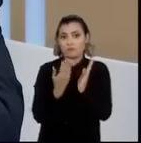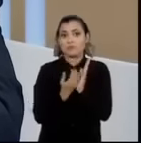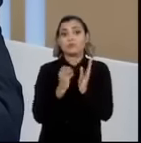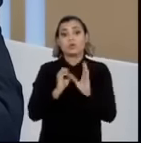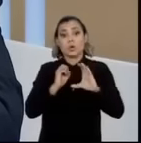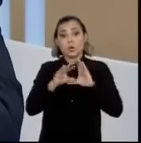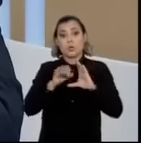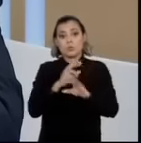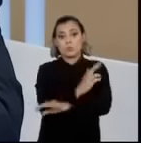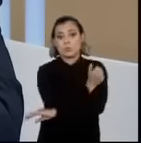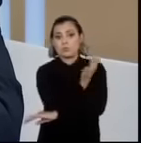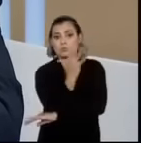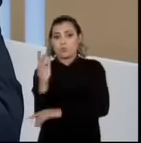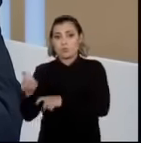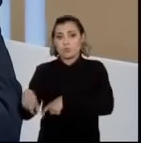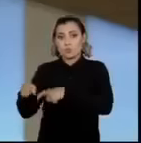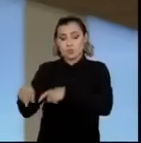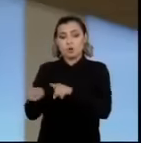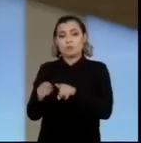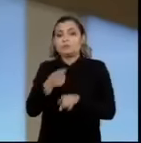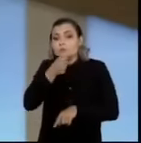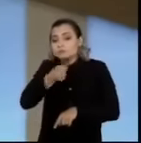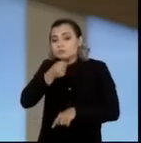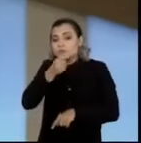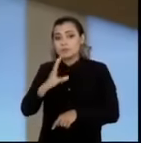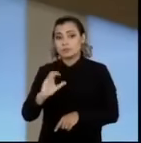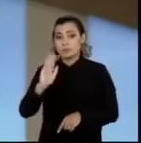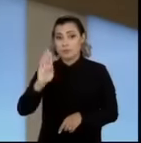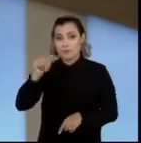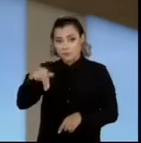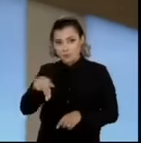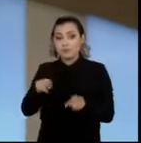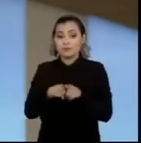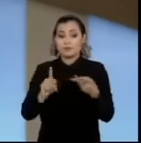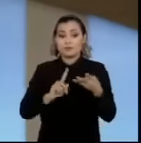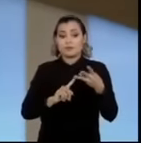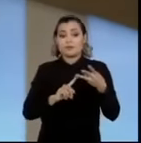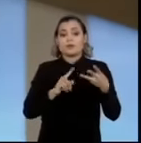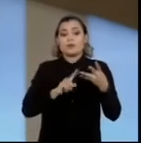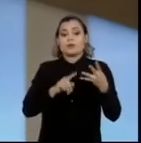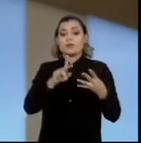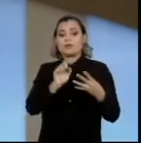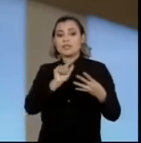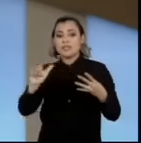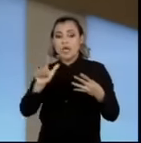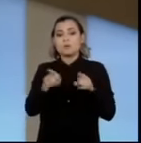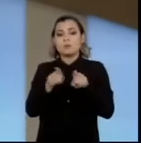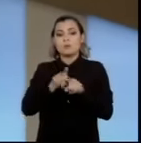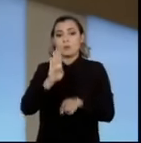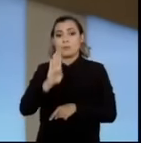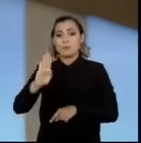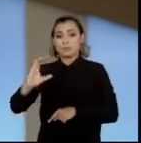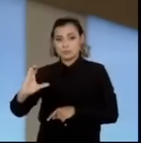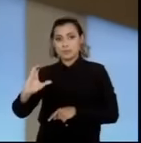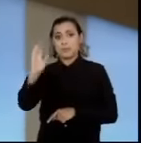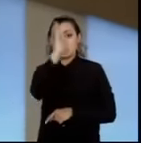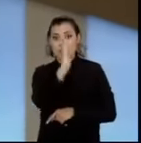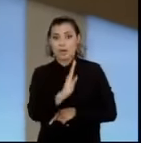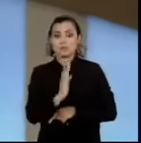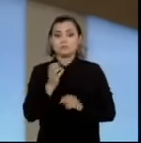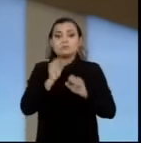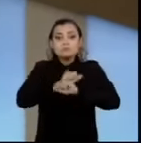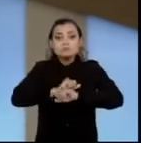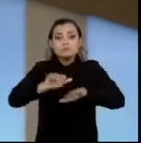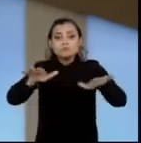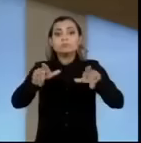e comentarista da rádio CBN. Daniel Galas, ele é correspondente de economia da BBC para o Brasil e